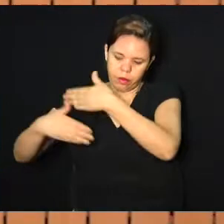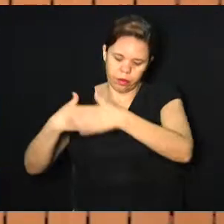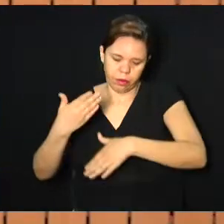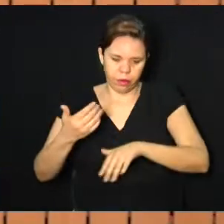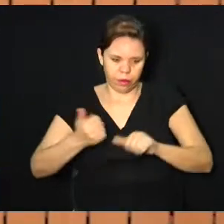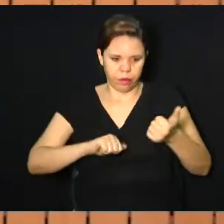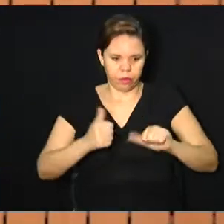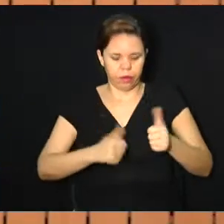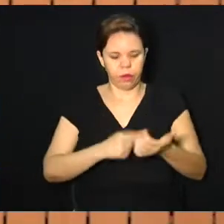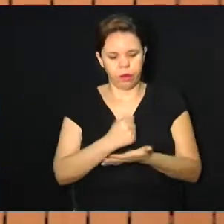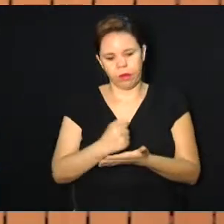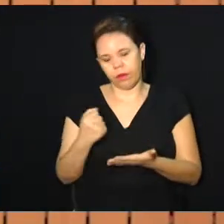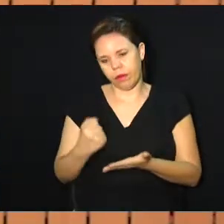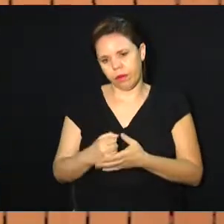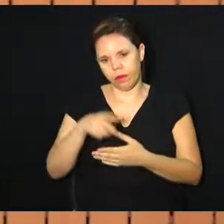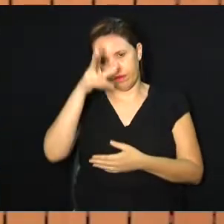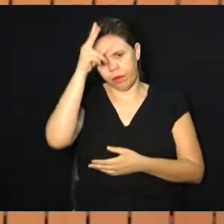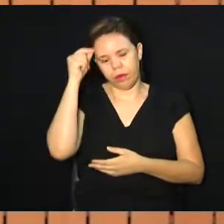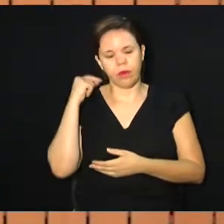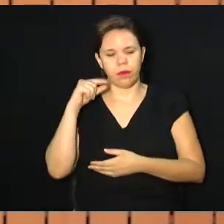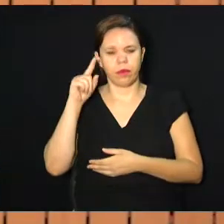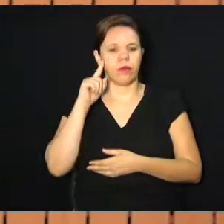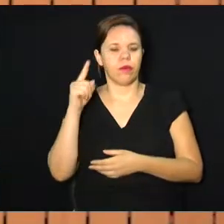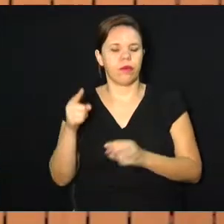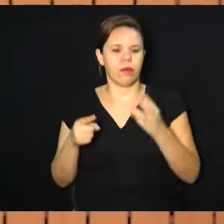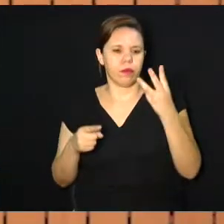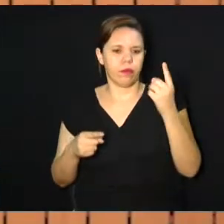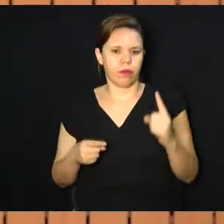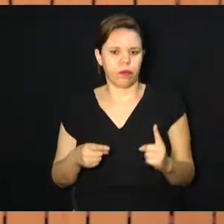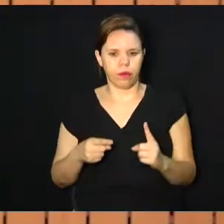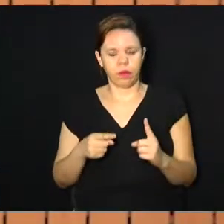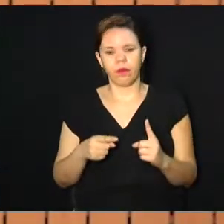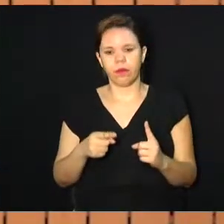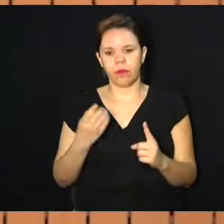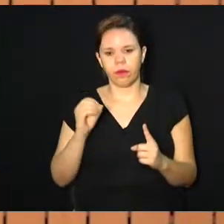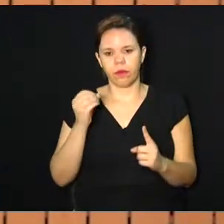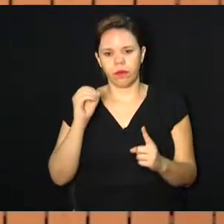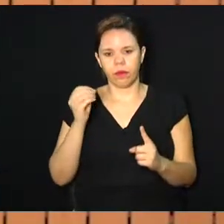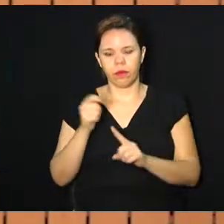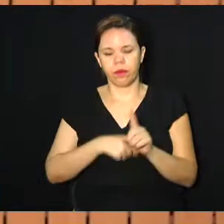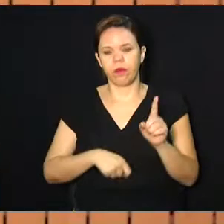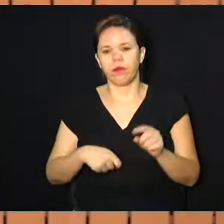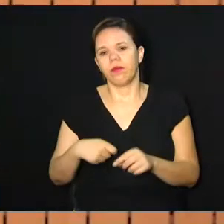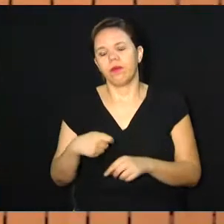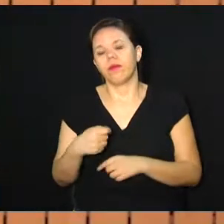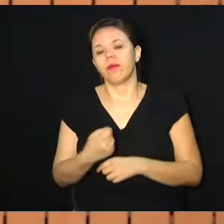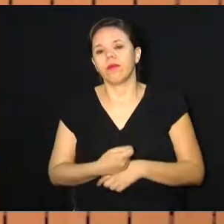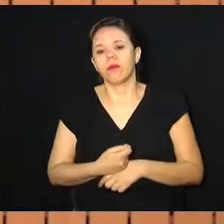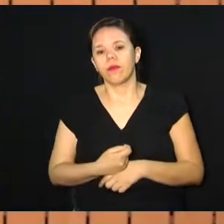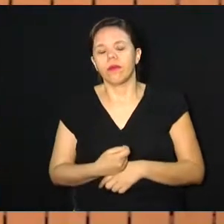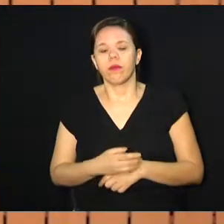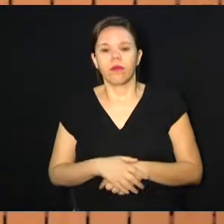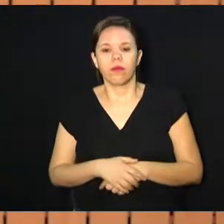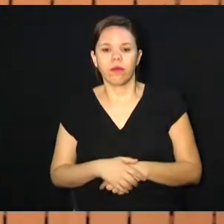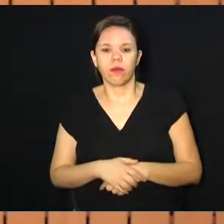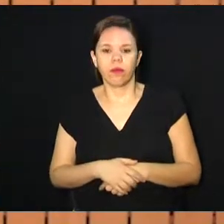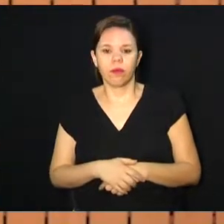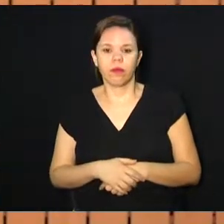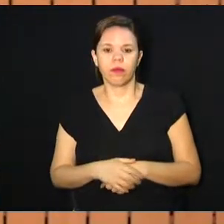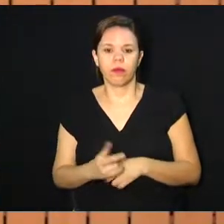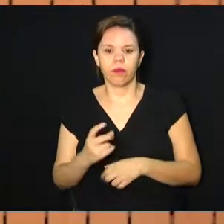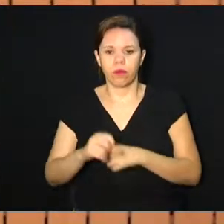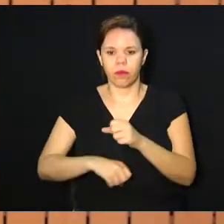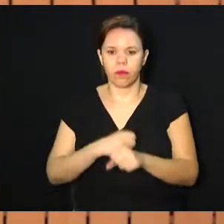do transporte público. Na data de 31 de outubro de 2019, por força de uma decisão do Poder Judiciário,